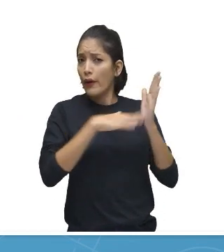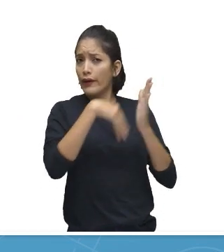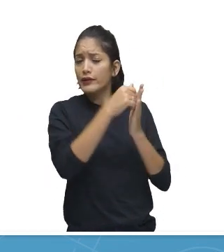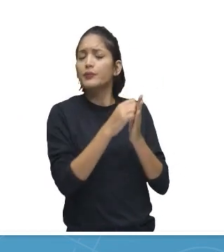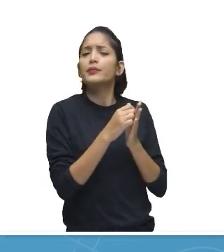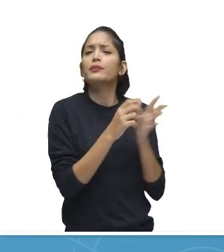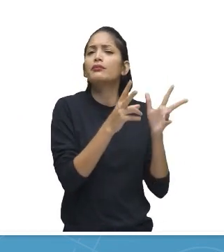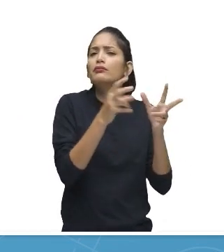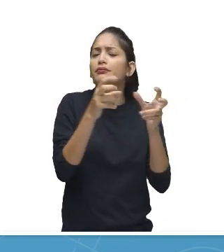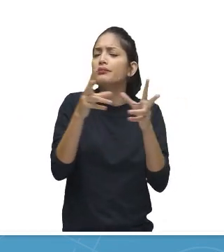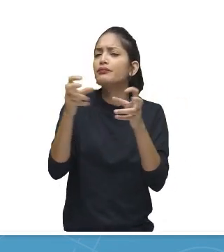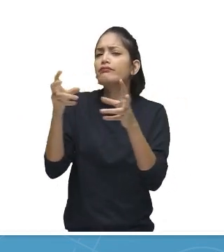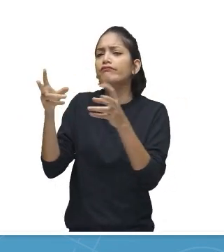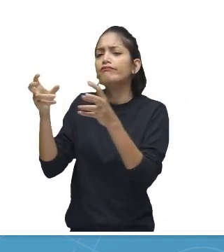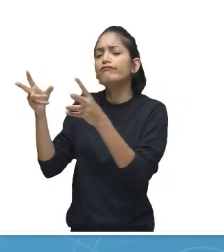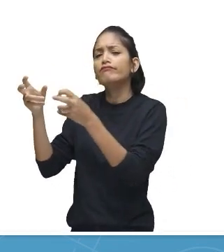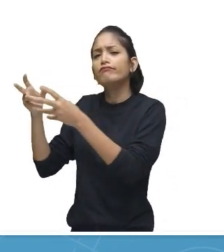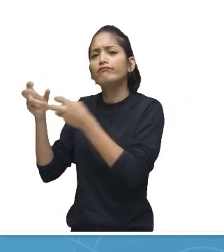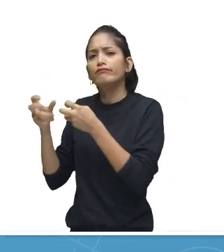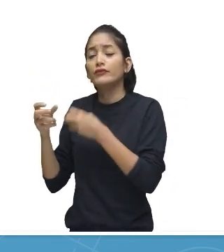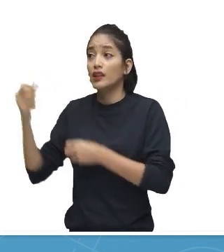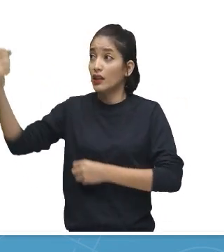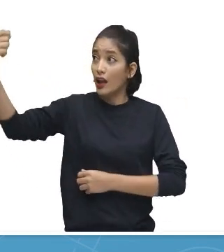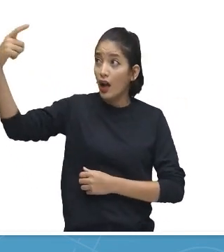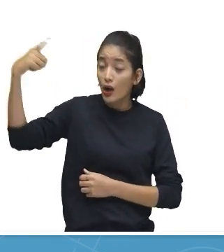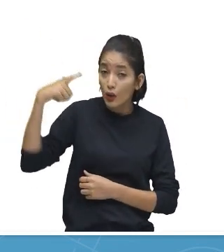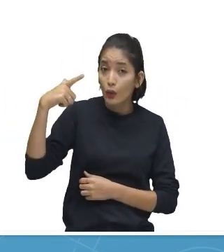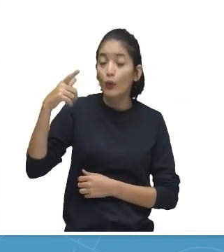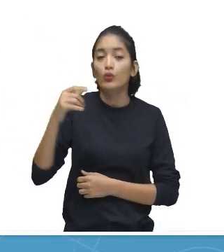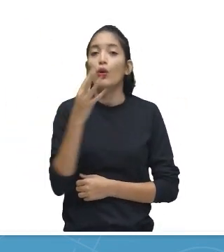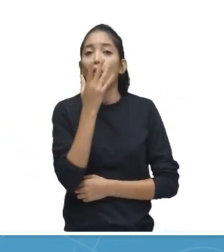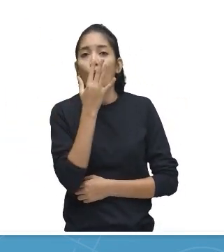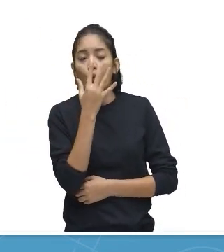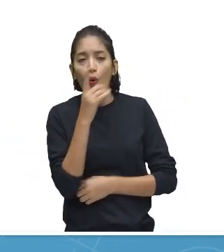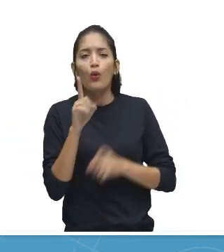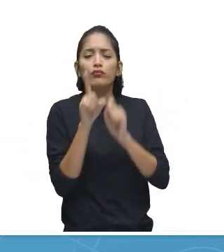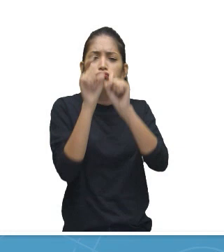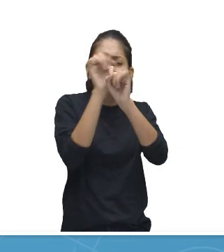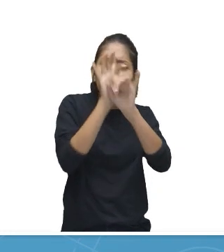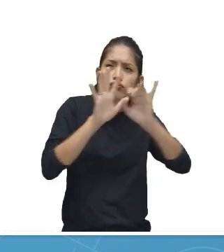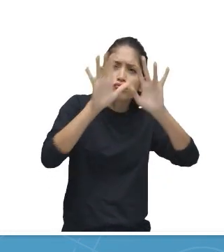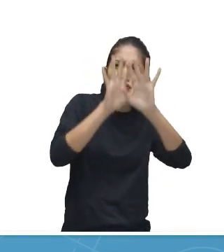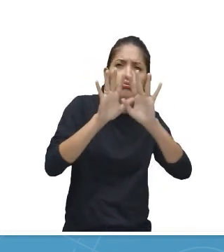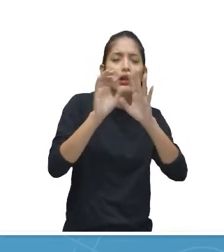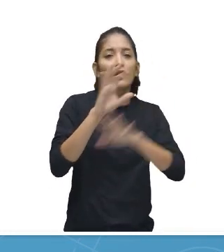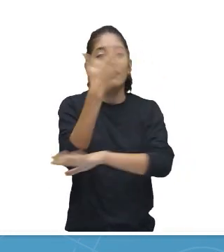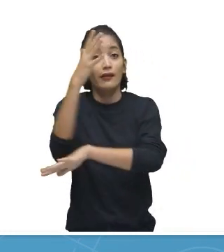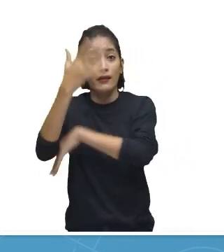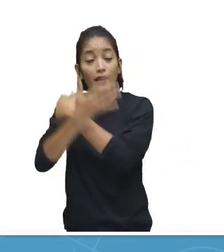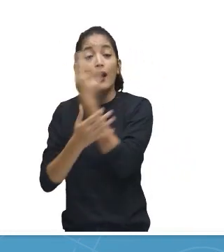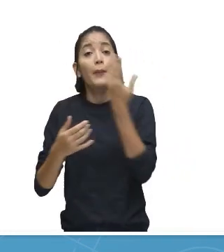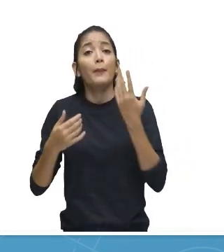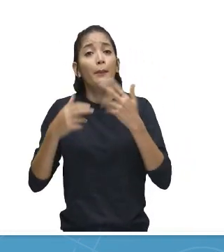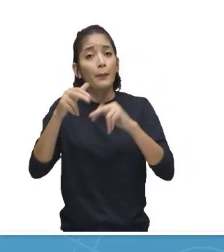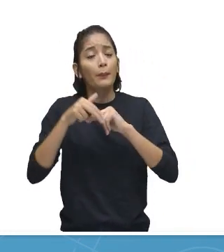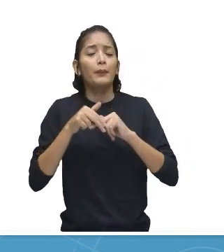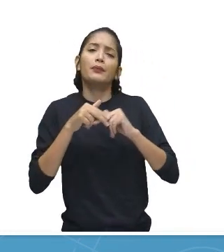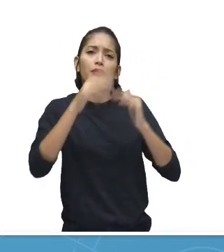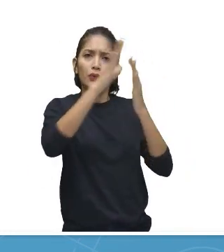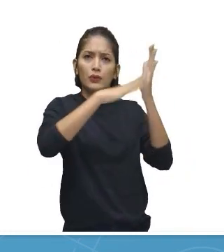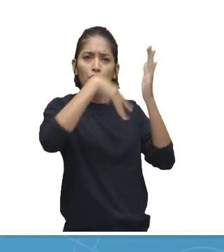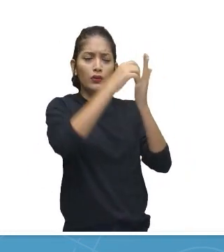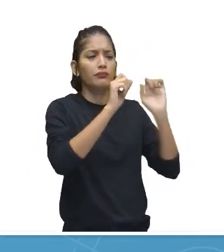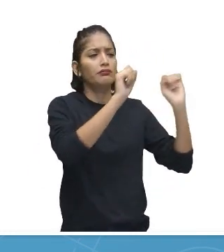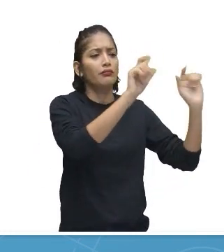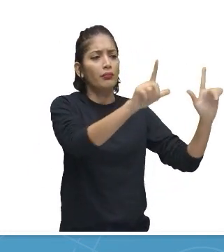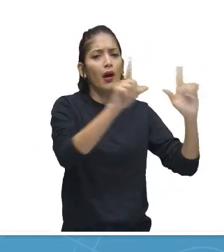as impressões perceptíveis de luminosidade, cor e sombra das paisagens. Por isso elas pintavam o mesmo quadro em diferentes